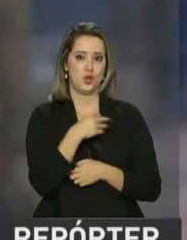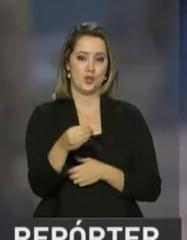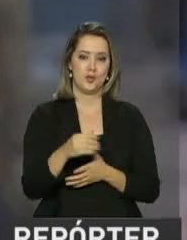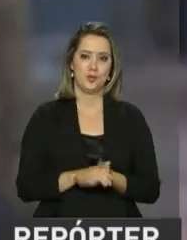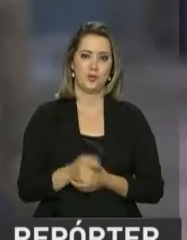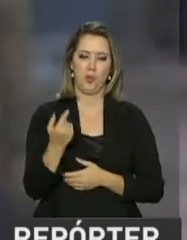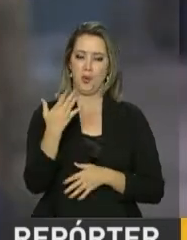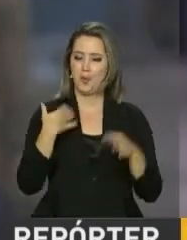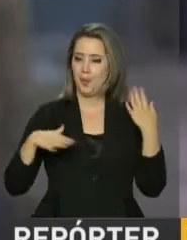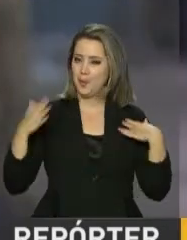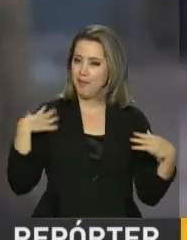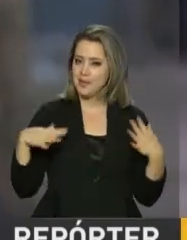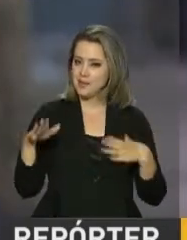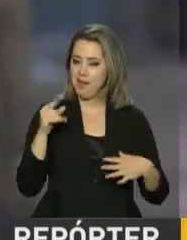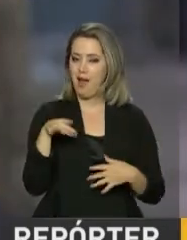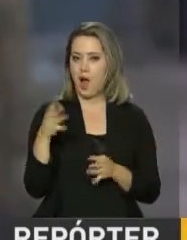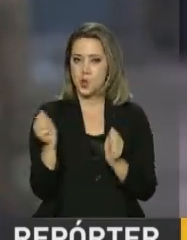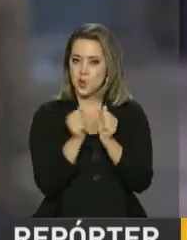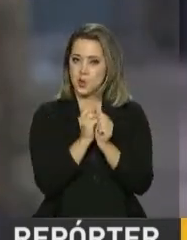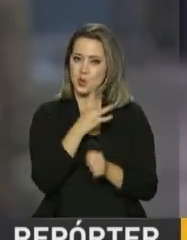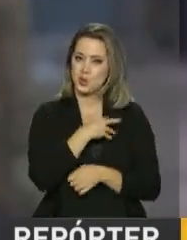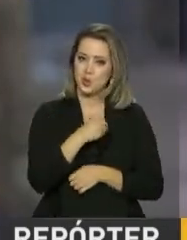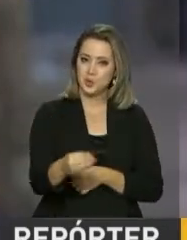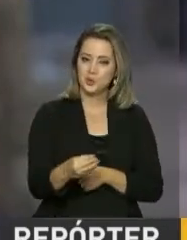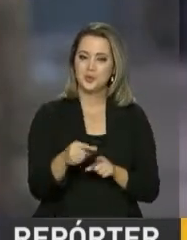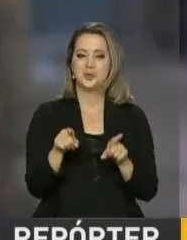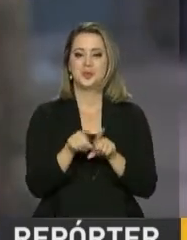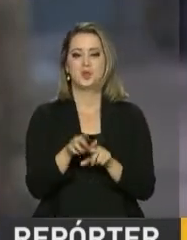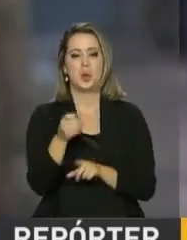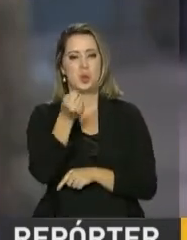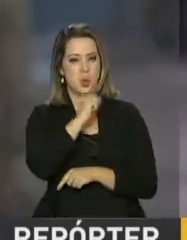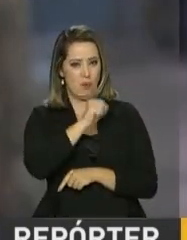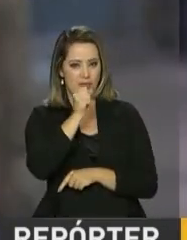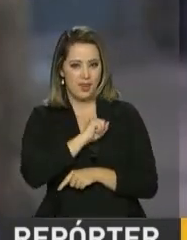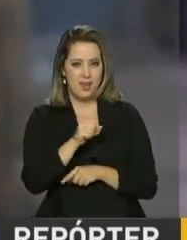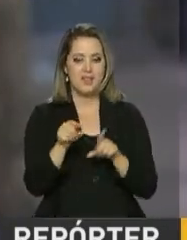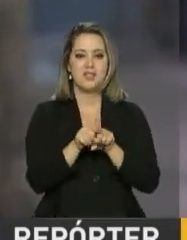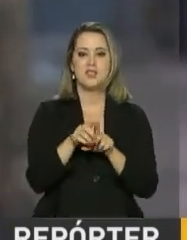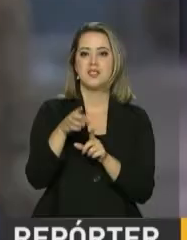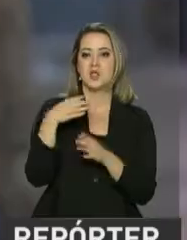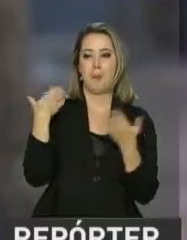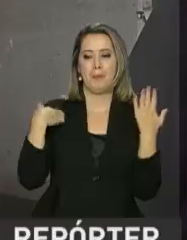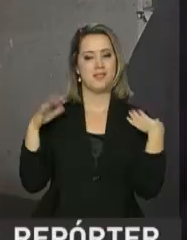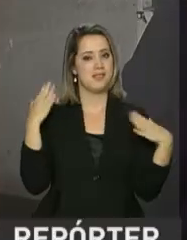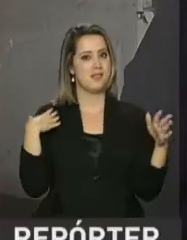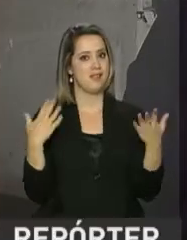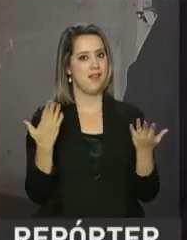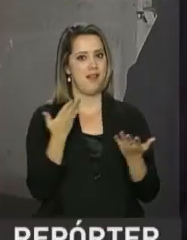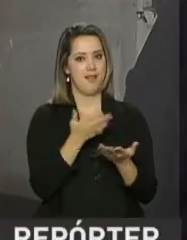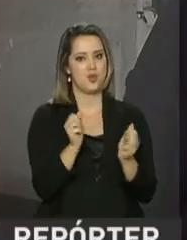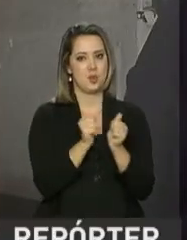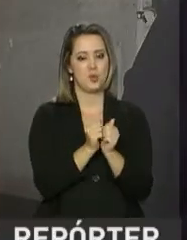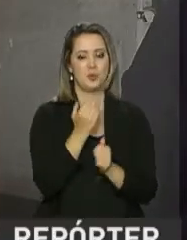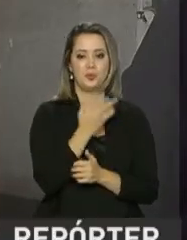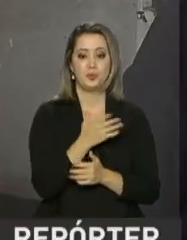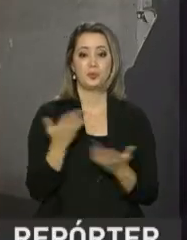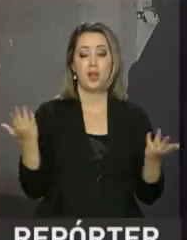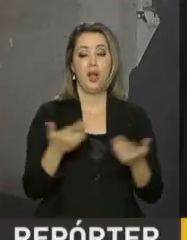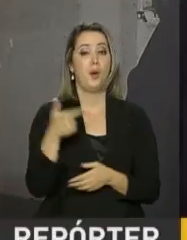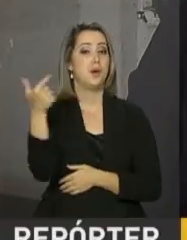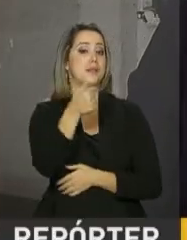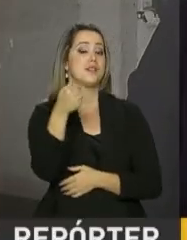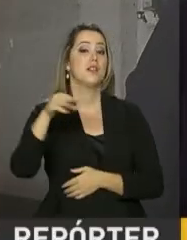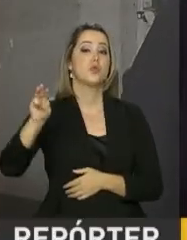vou sair no final de semana leva as crianças para tomar sorvete para dar um passeio nesta etapa sete milhões e meio